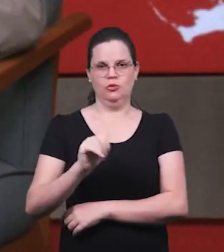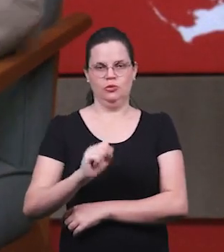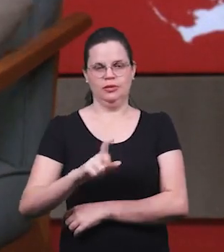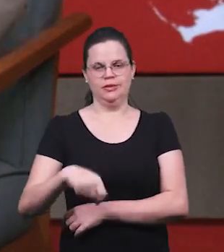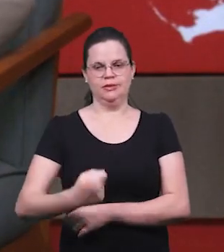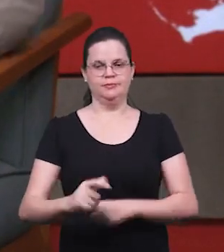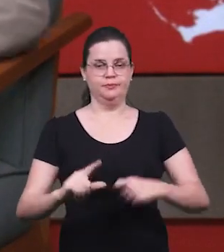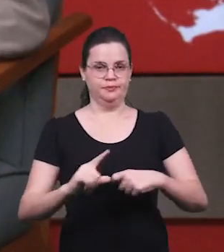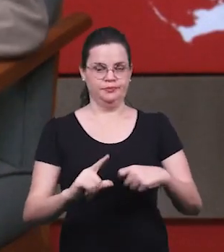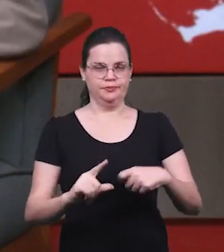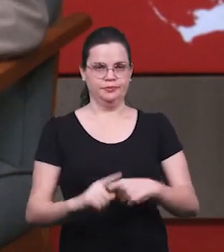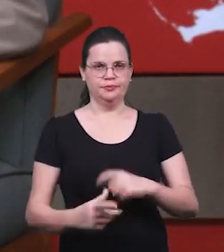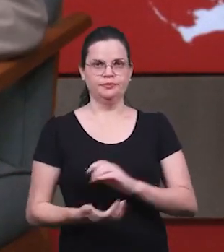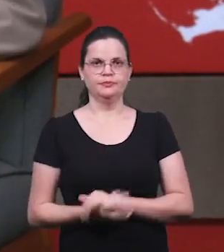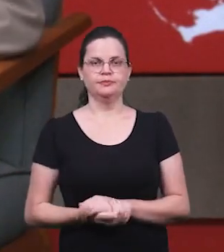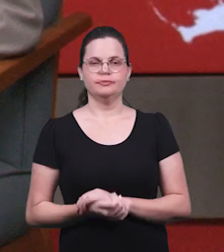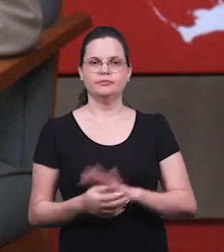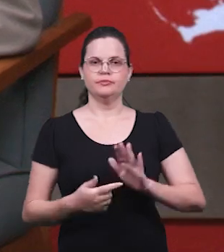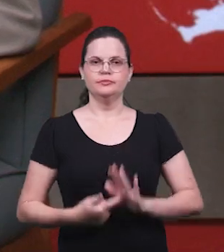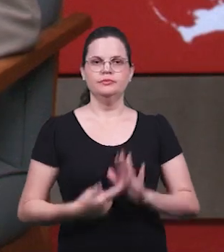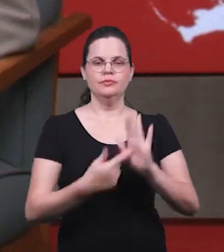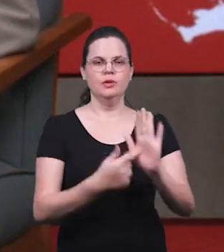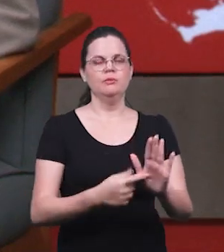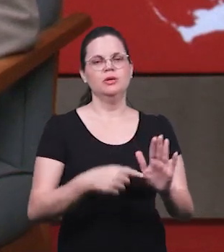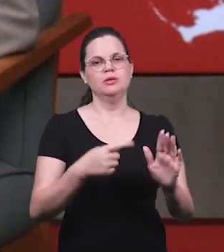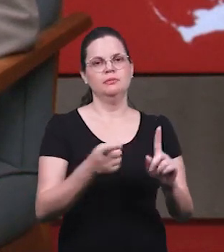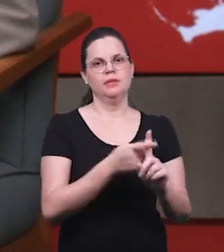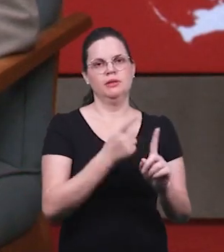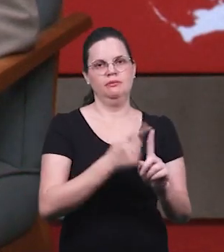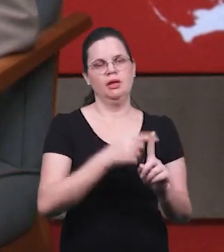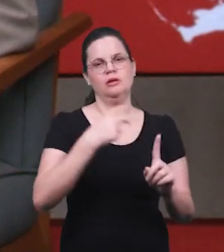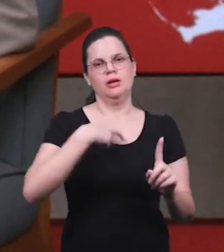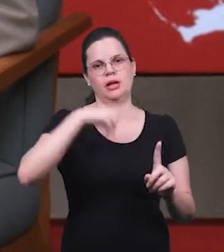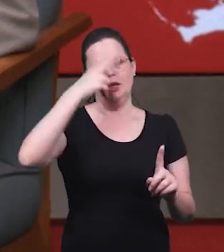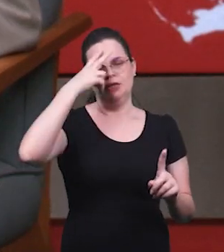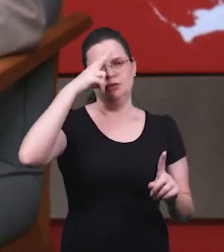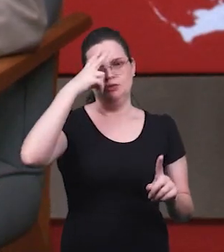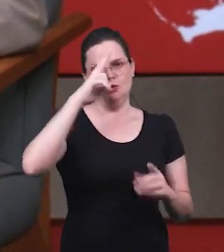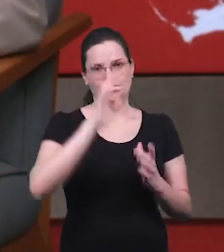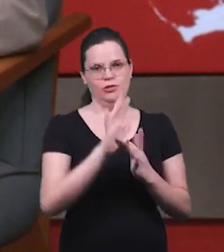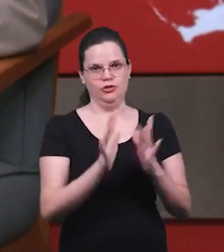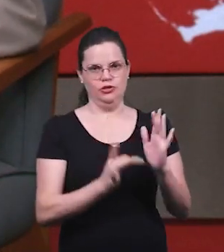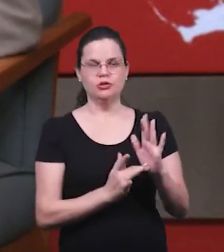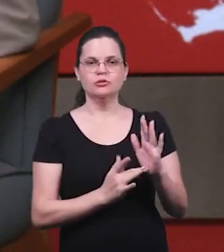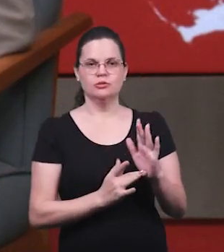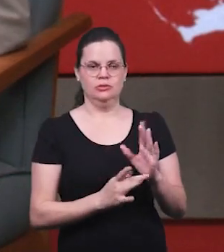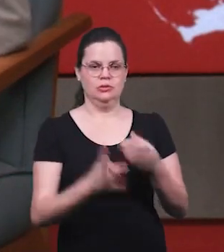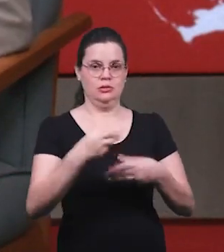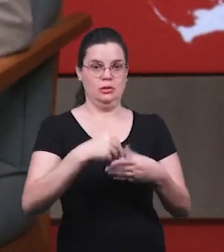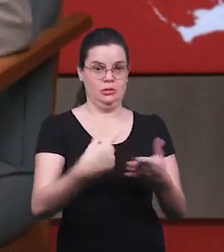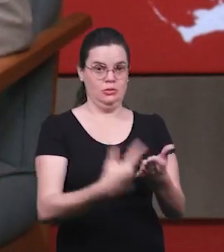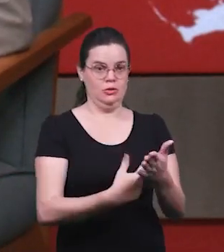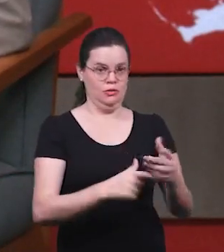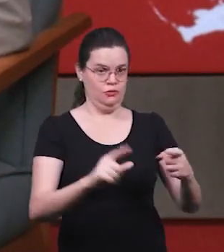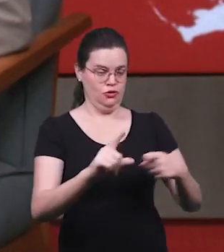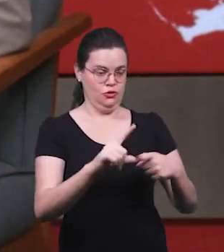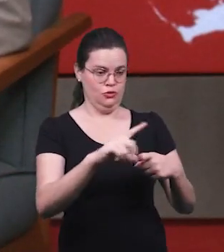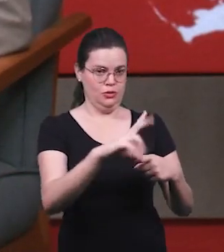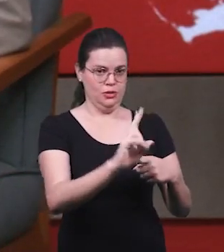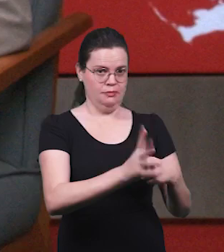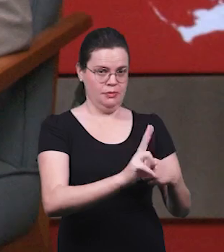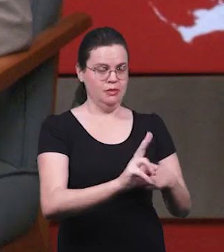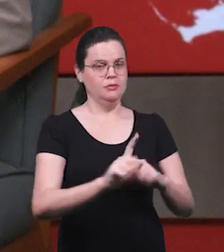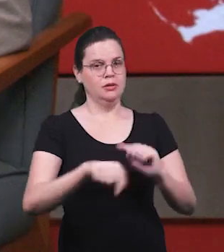o primeiro, quando ele fala sobre a biografia de Jesus, que é conhecido no Evangelho de Lucas,